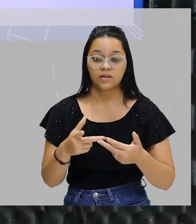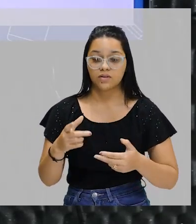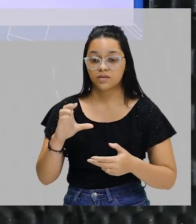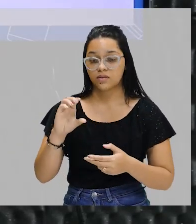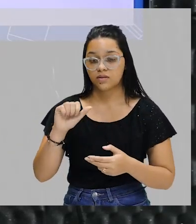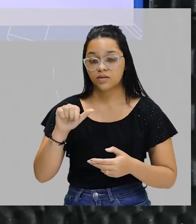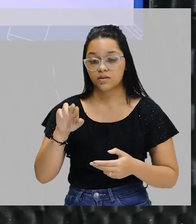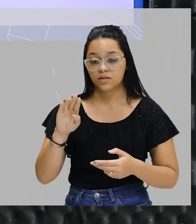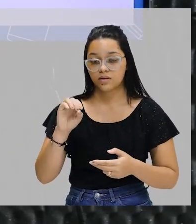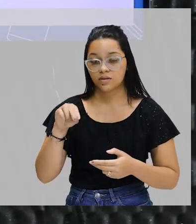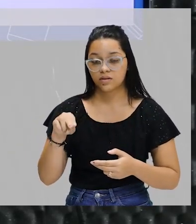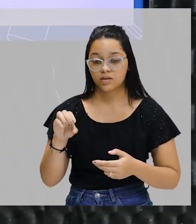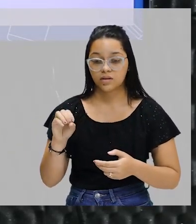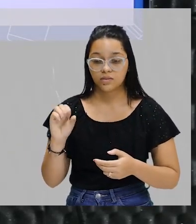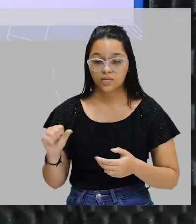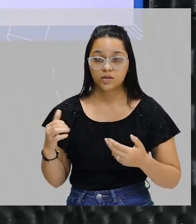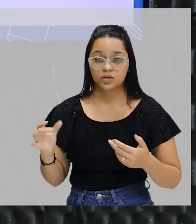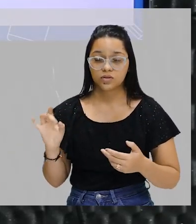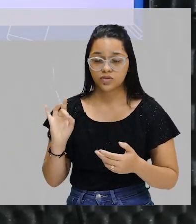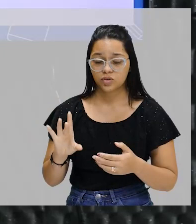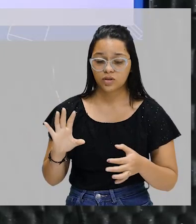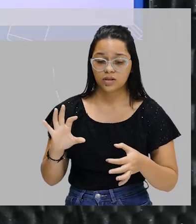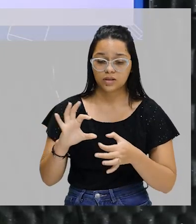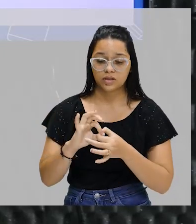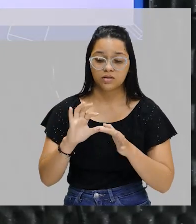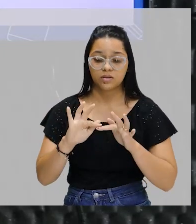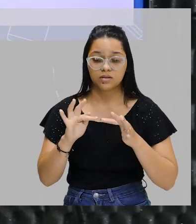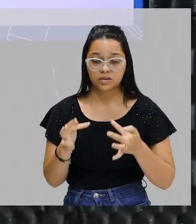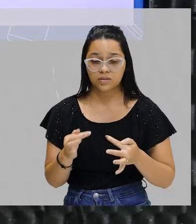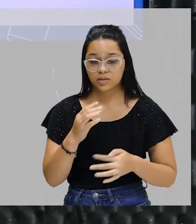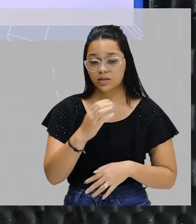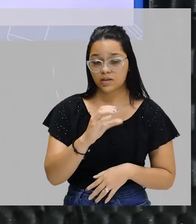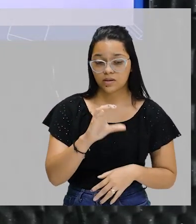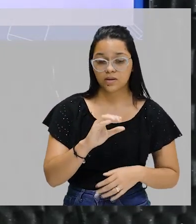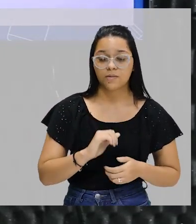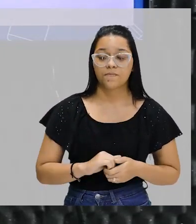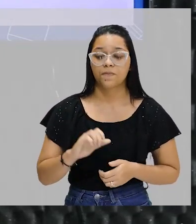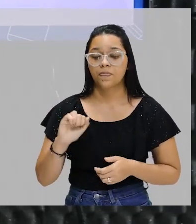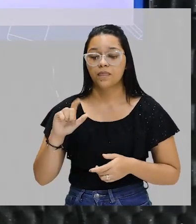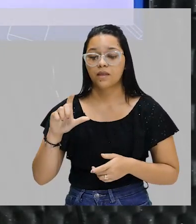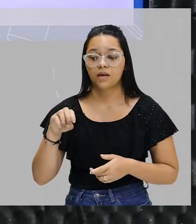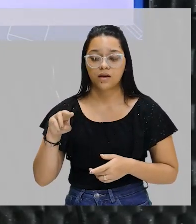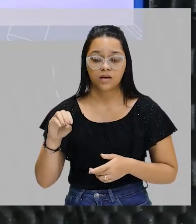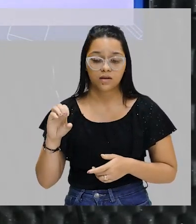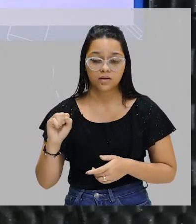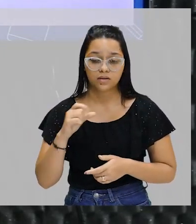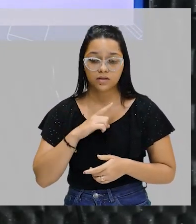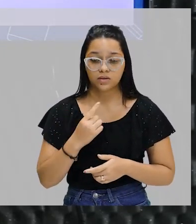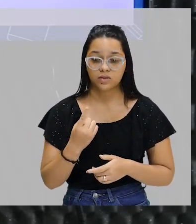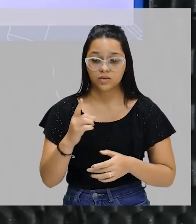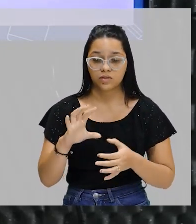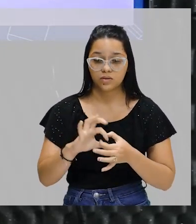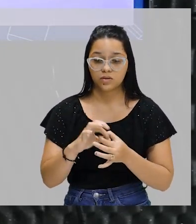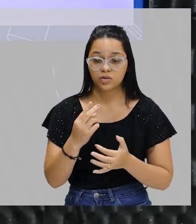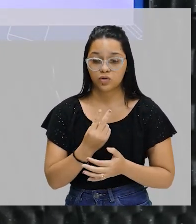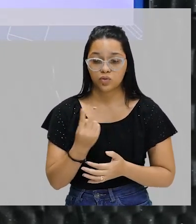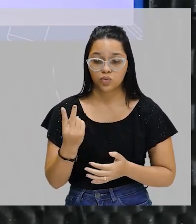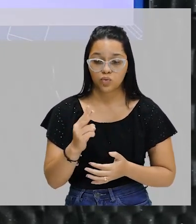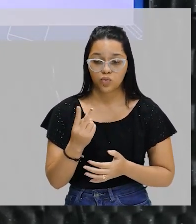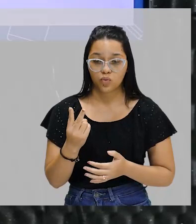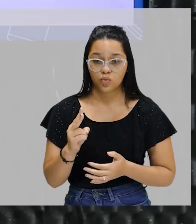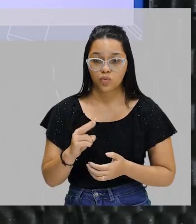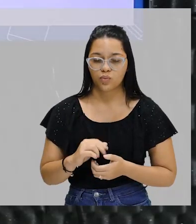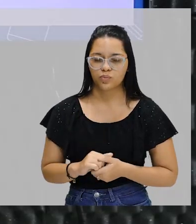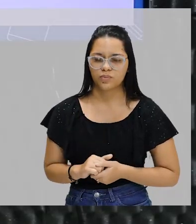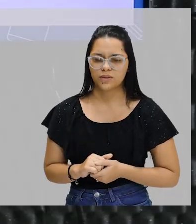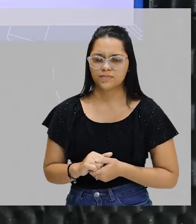carbonos. Alcano, somente ligações simples entre os carbonos. Alceno, eu vou ter a presença de uma ligação dupla entre os